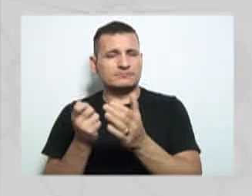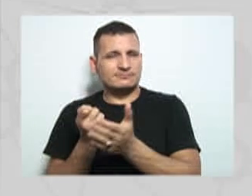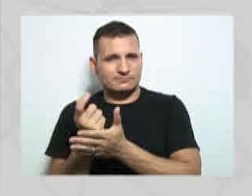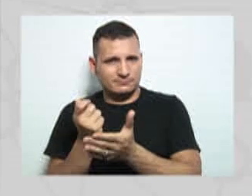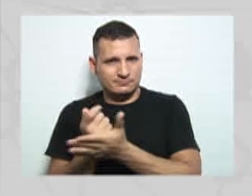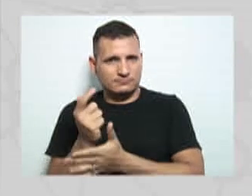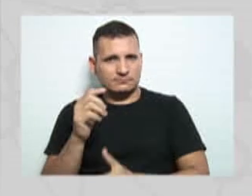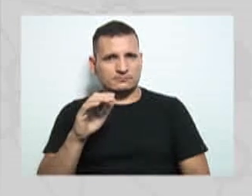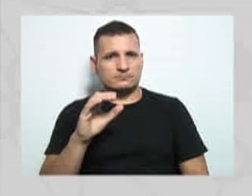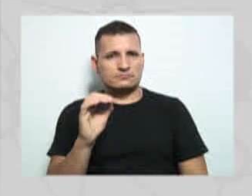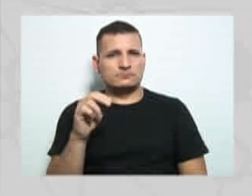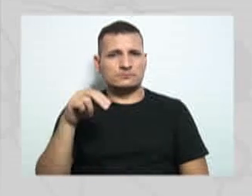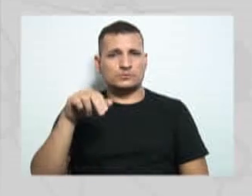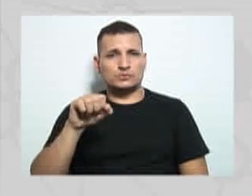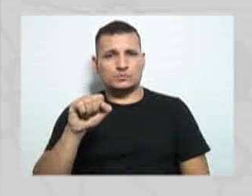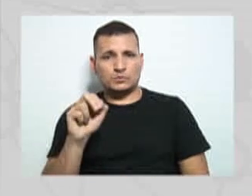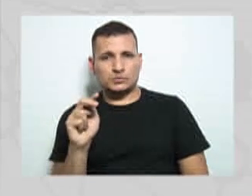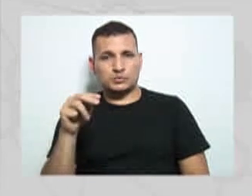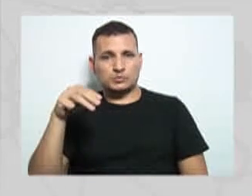Logo,